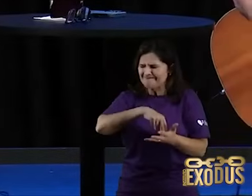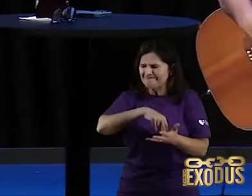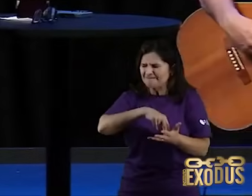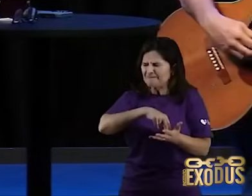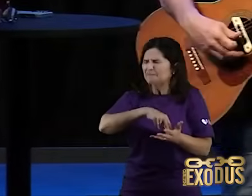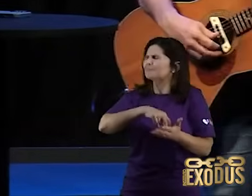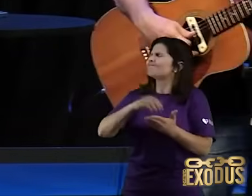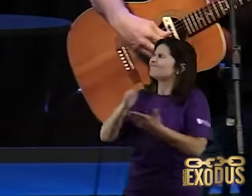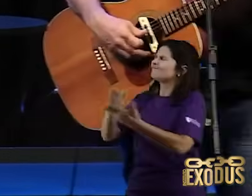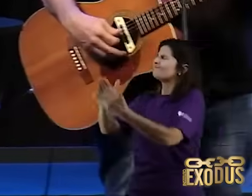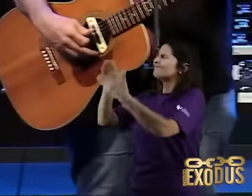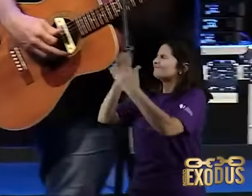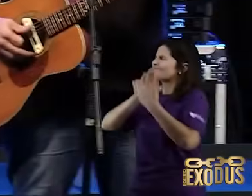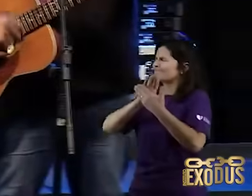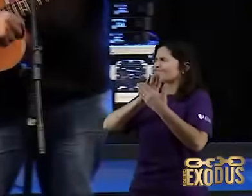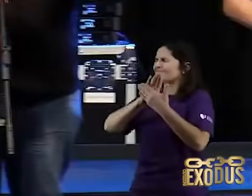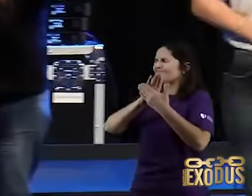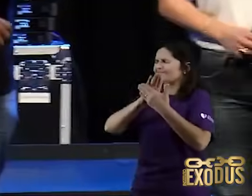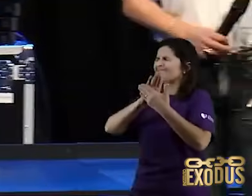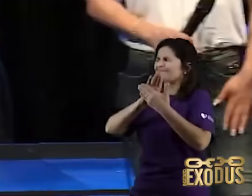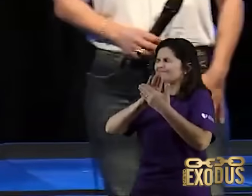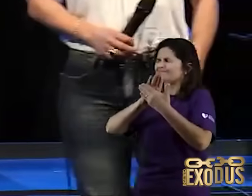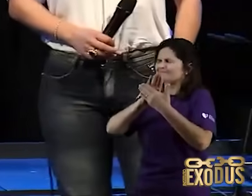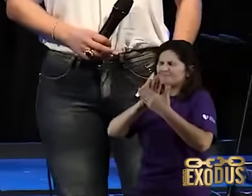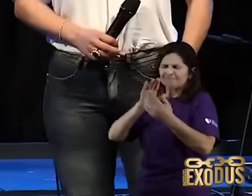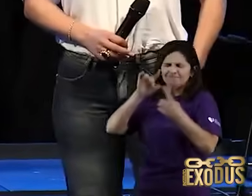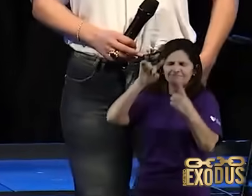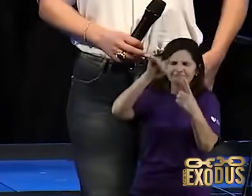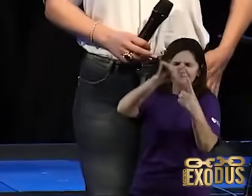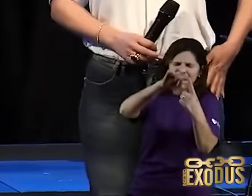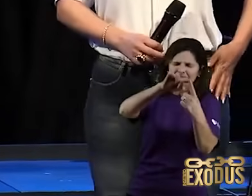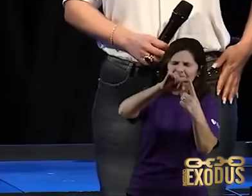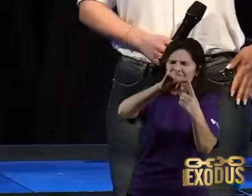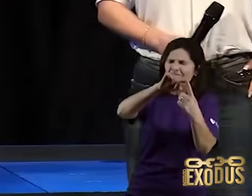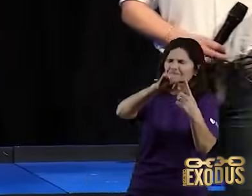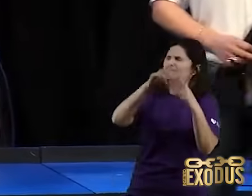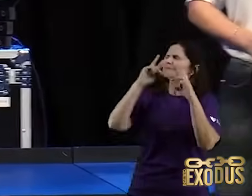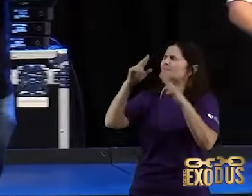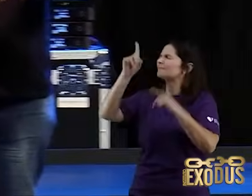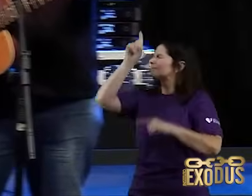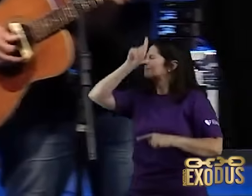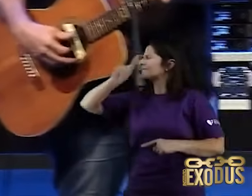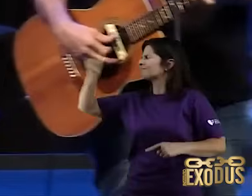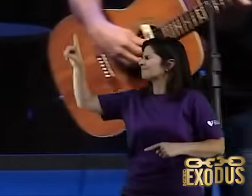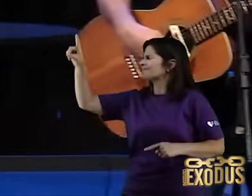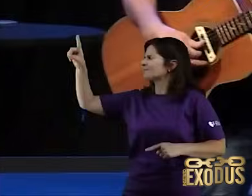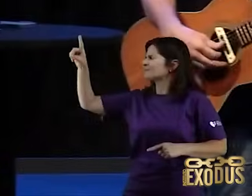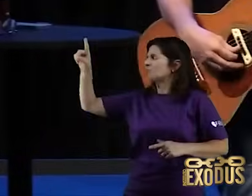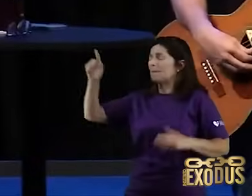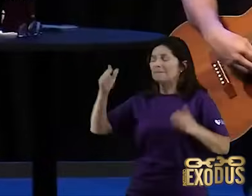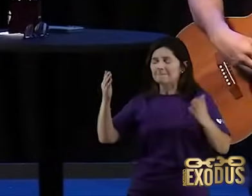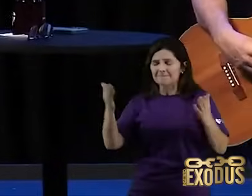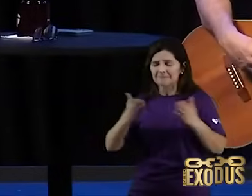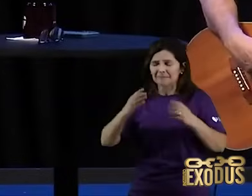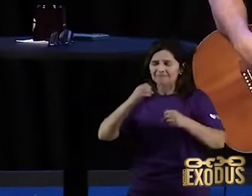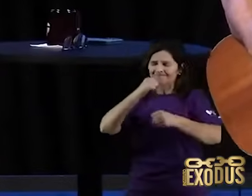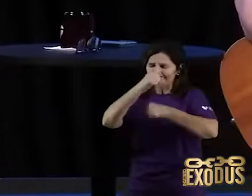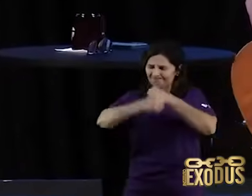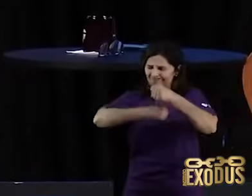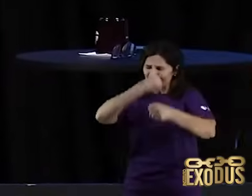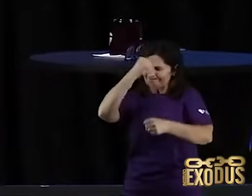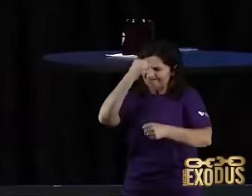que estamos vivendo pai esse ano é mais um ano em que queremos